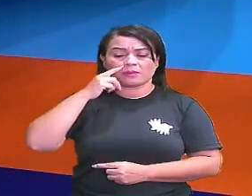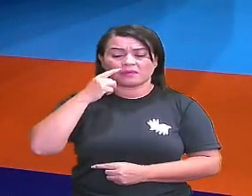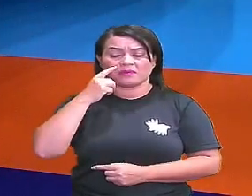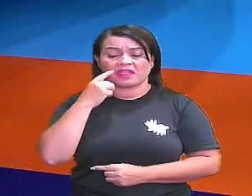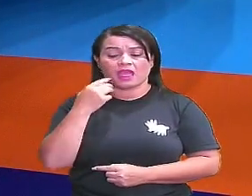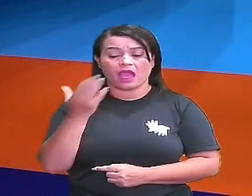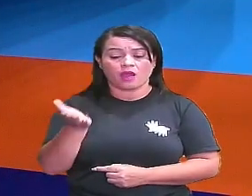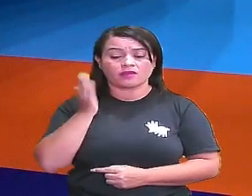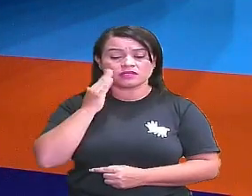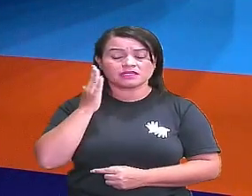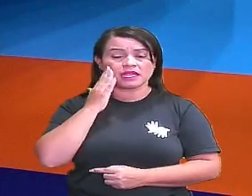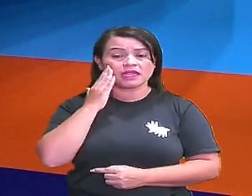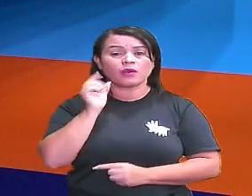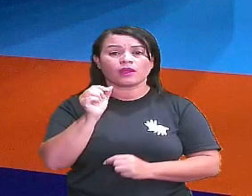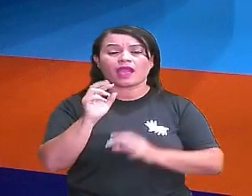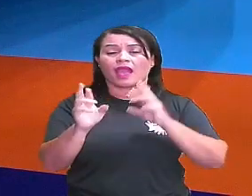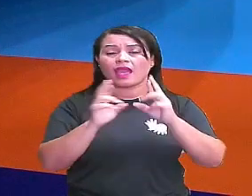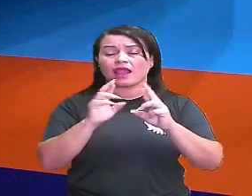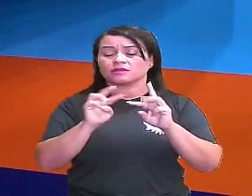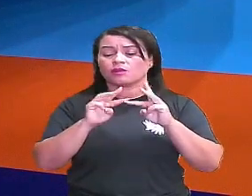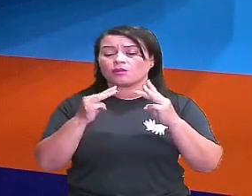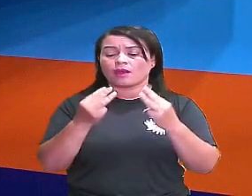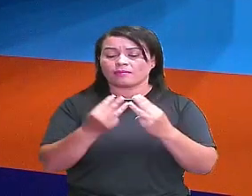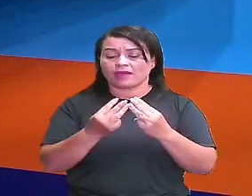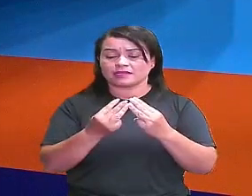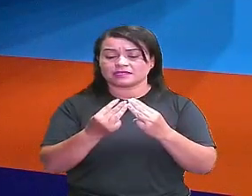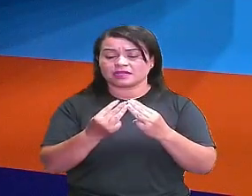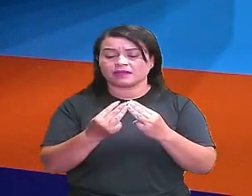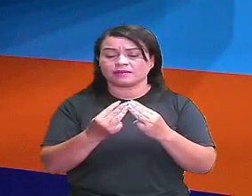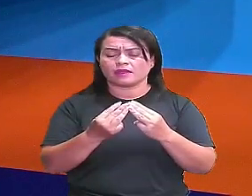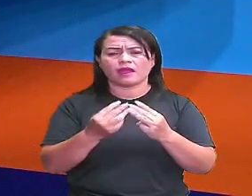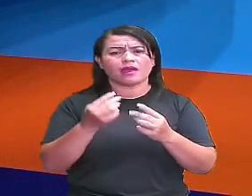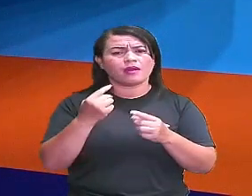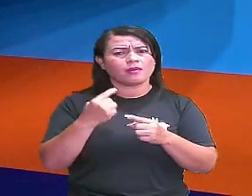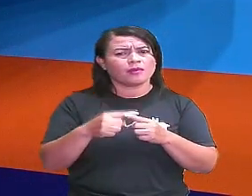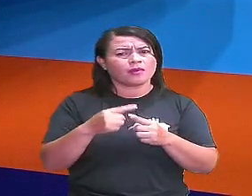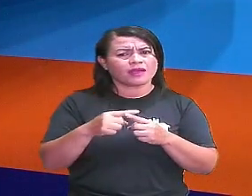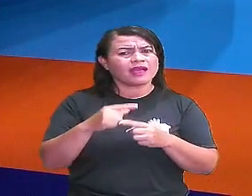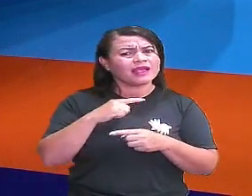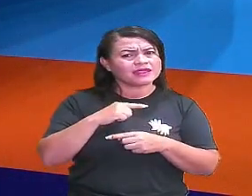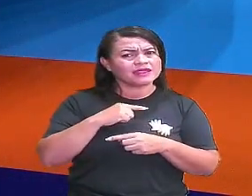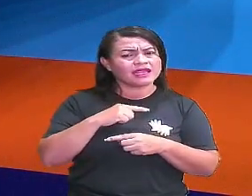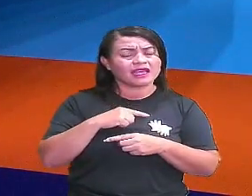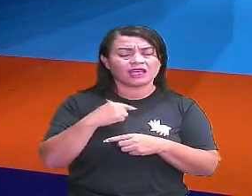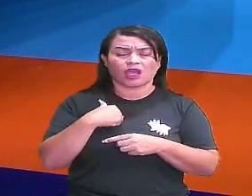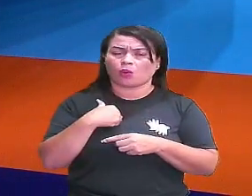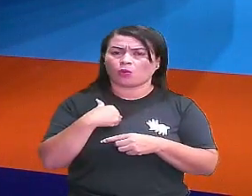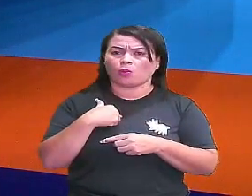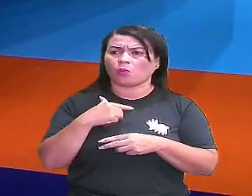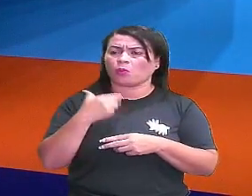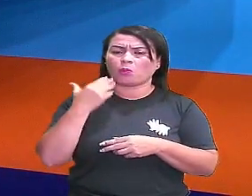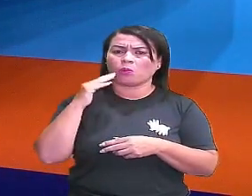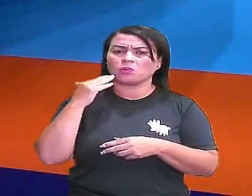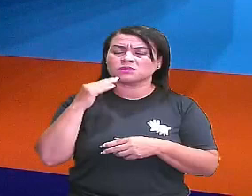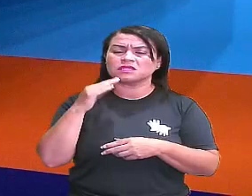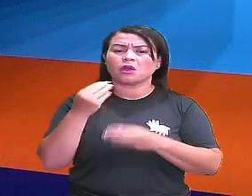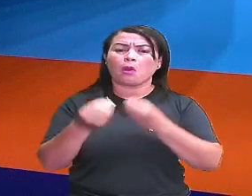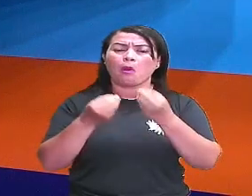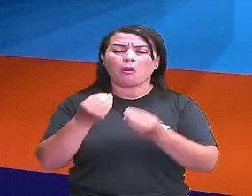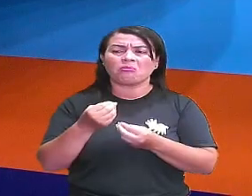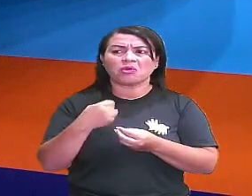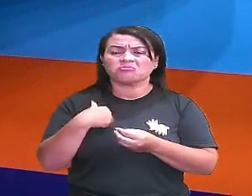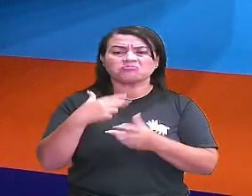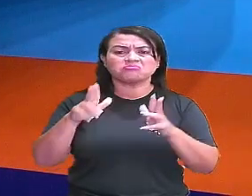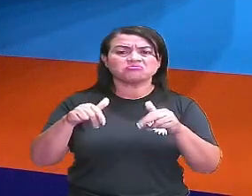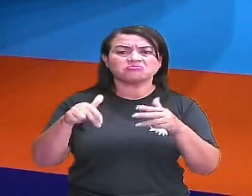a relação com a massa. Ah, professora, por que tem? Eu nunca ouvi falar nisso, mas a gente vai entender hoje. E vocês